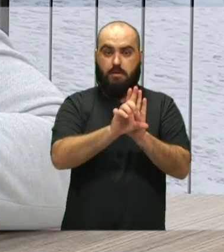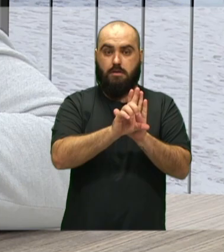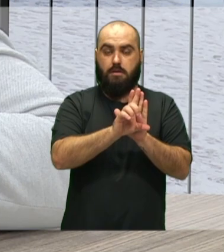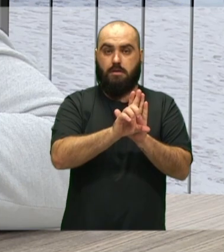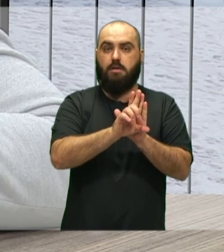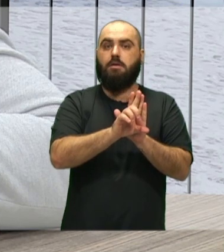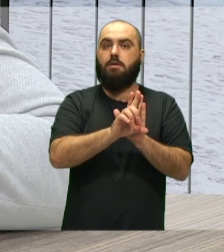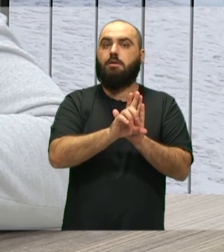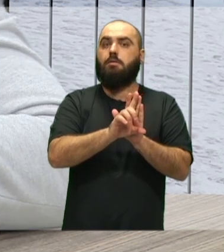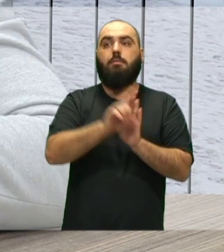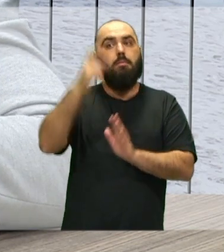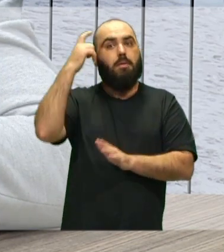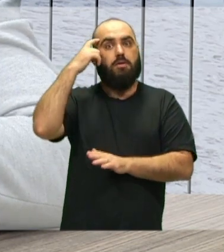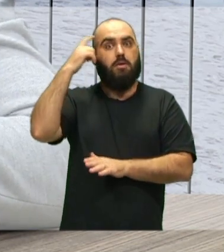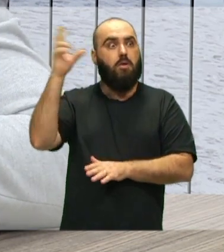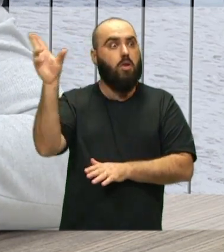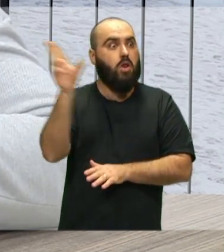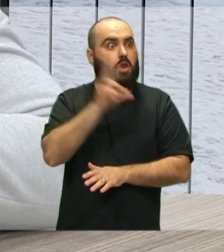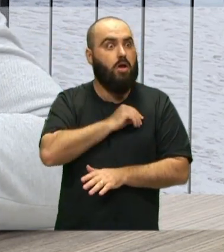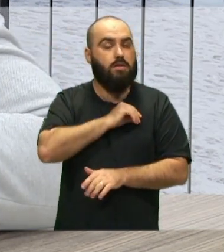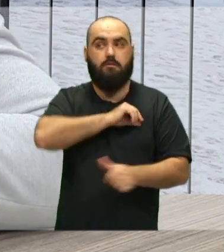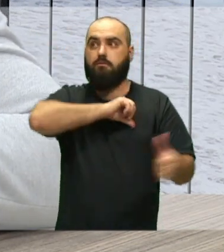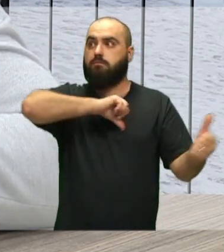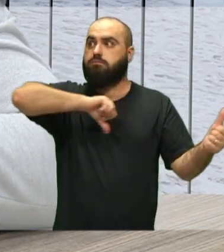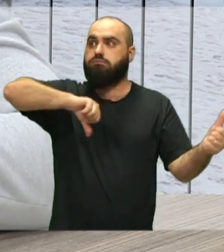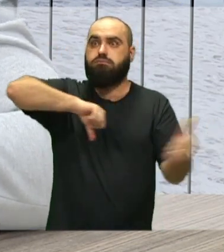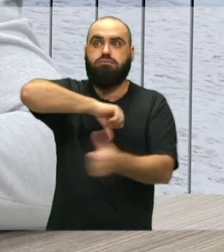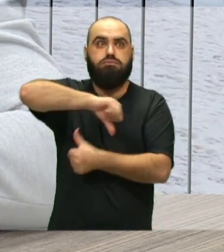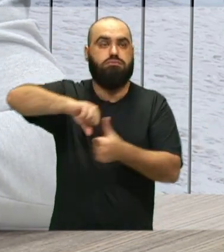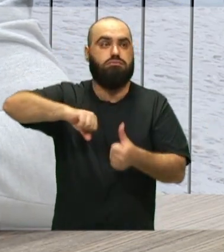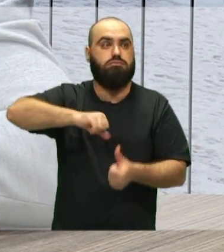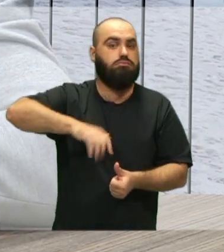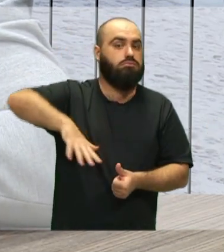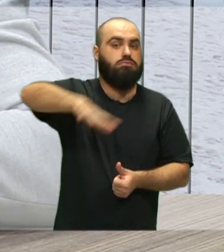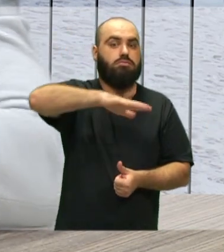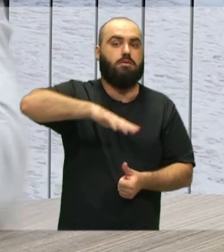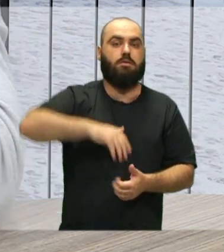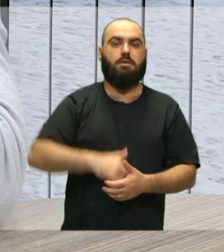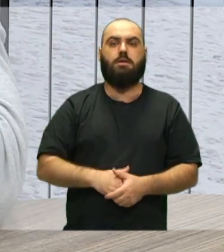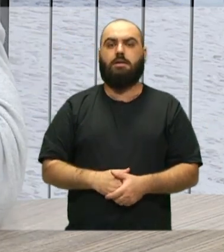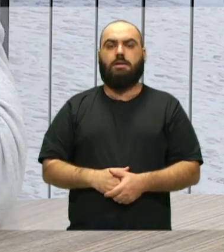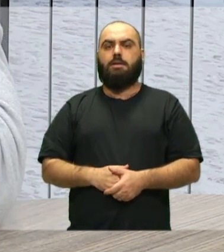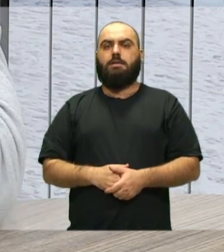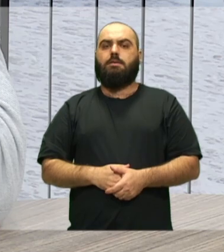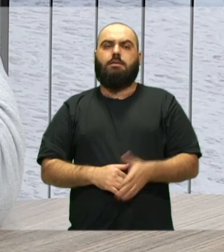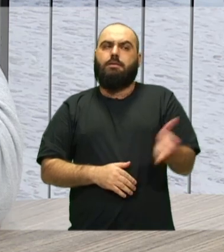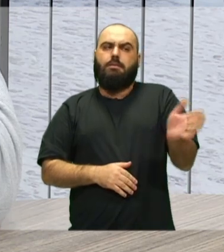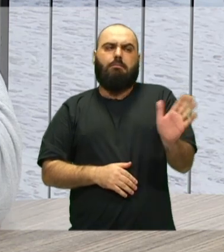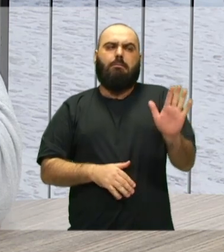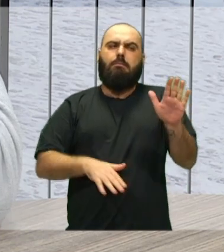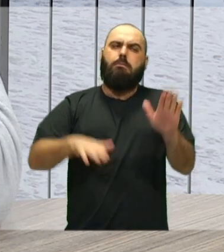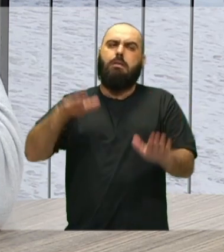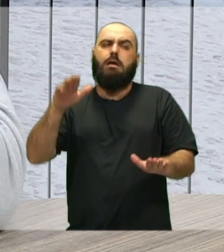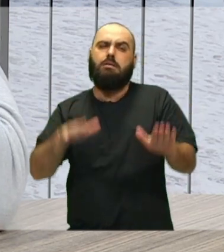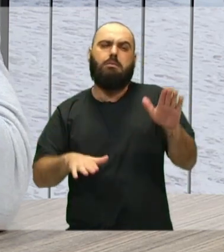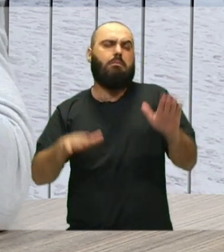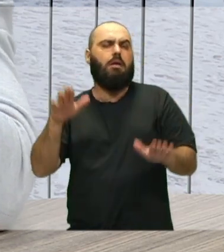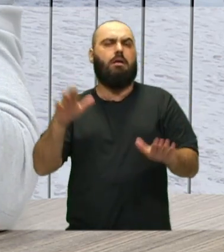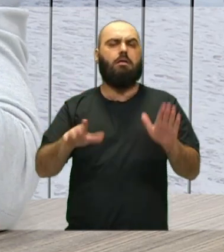Ferrari. Não entrou a Ferrari, entrou o New Bilton. Um vidrinho